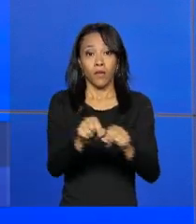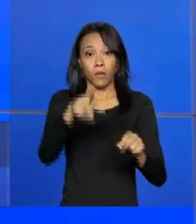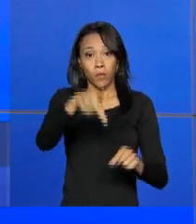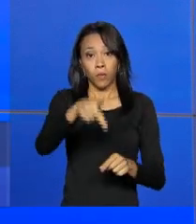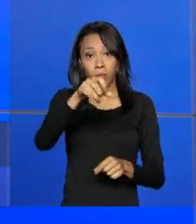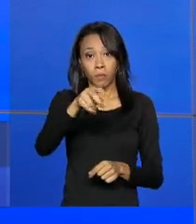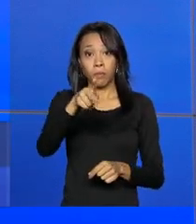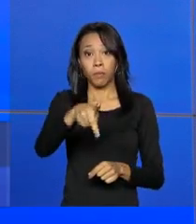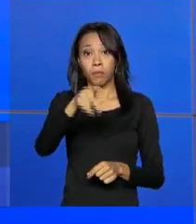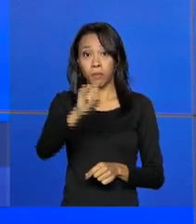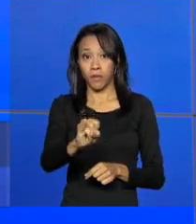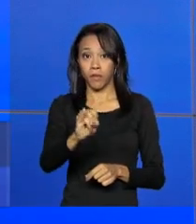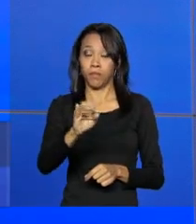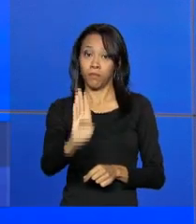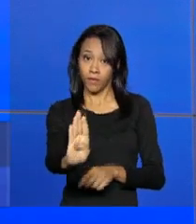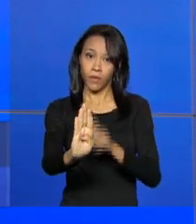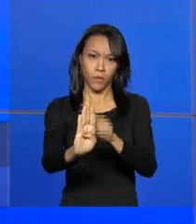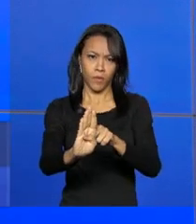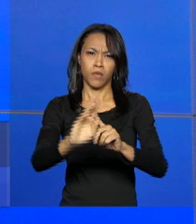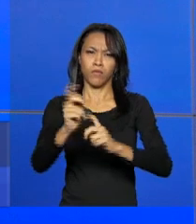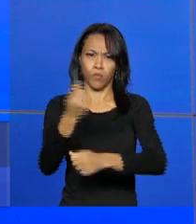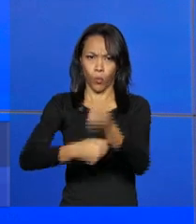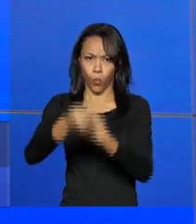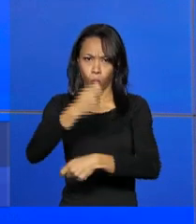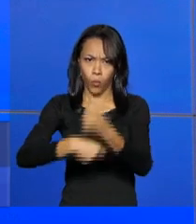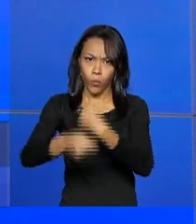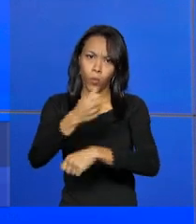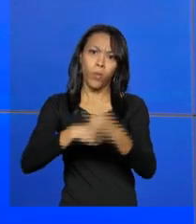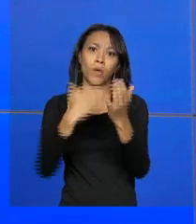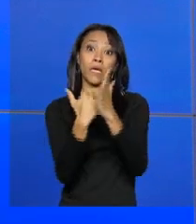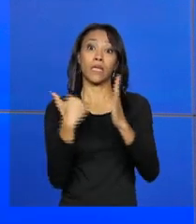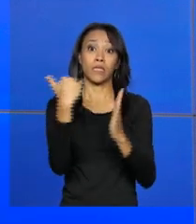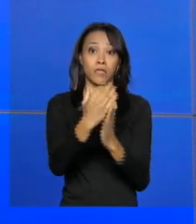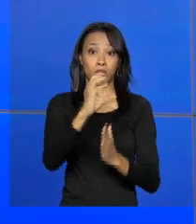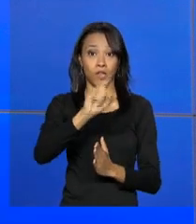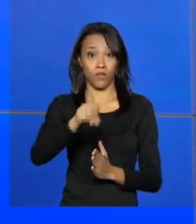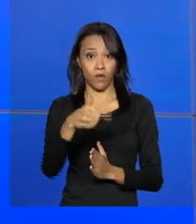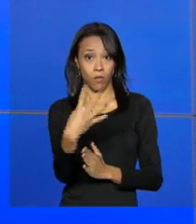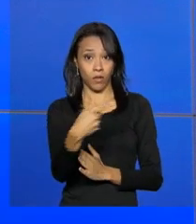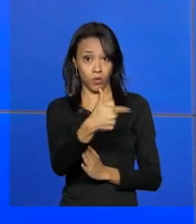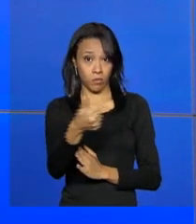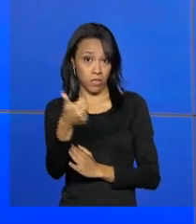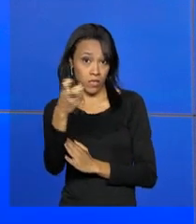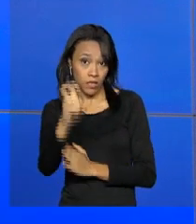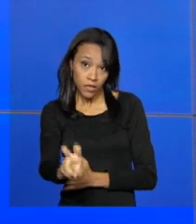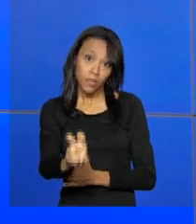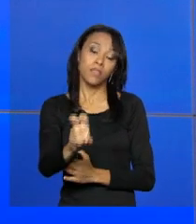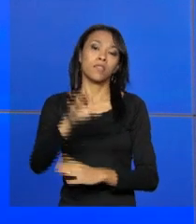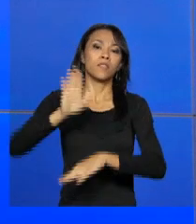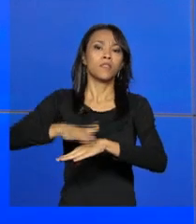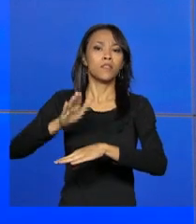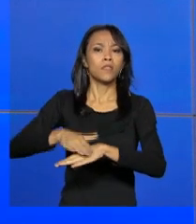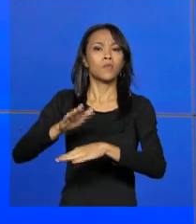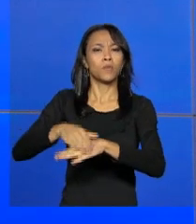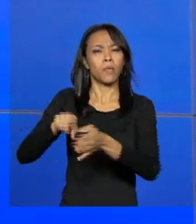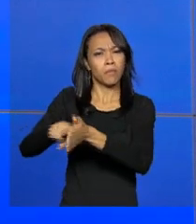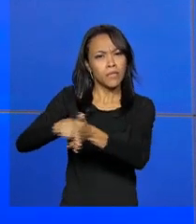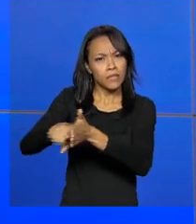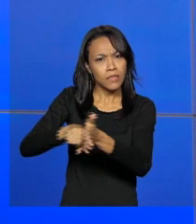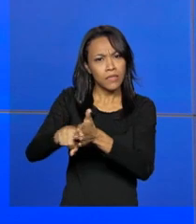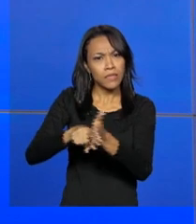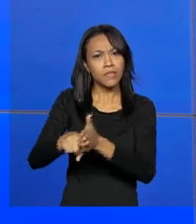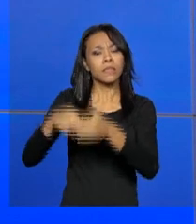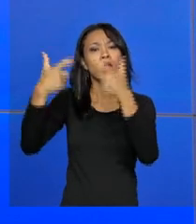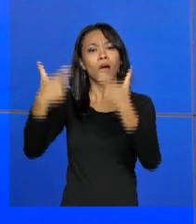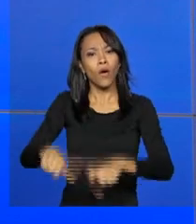agronegócio brasileiro cresceu 0,4% em 2015, segundo números finais do Centro de Estudos Avançados em Economia Aplicada da